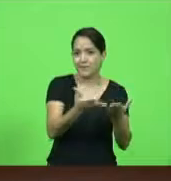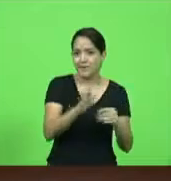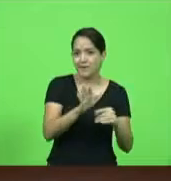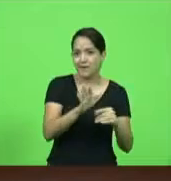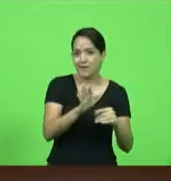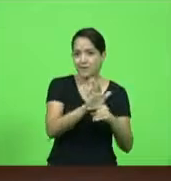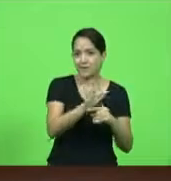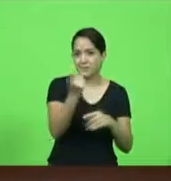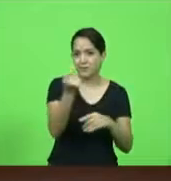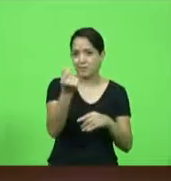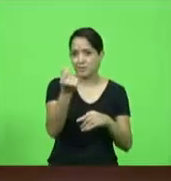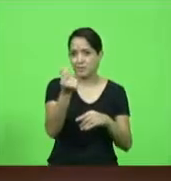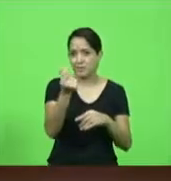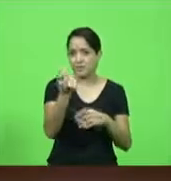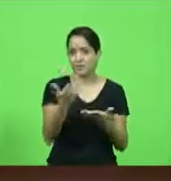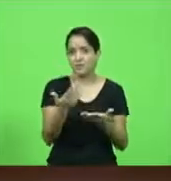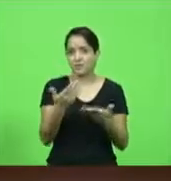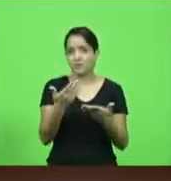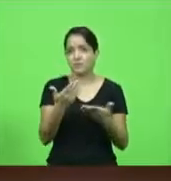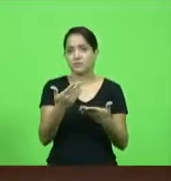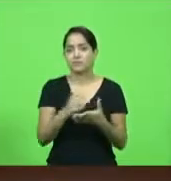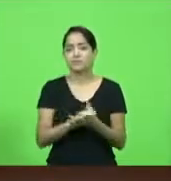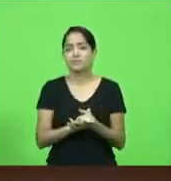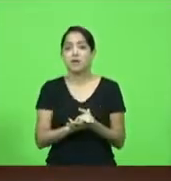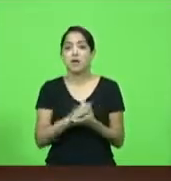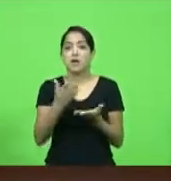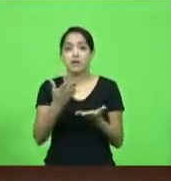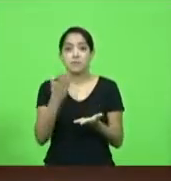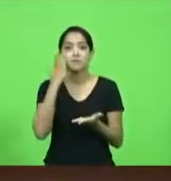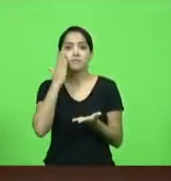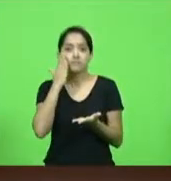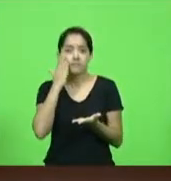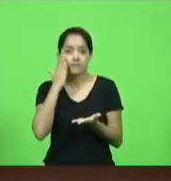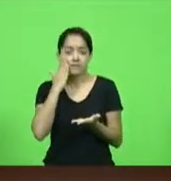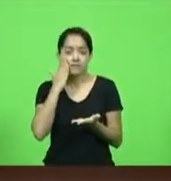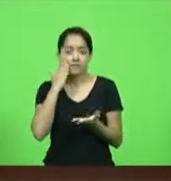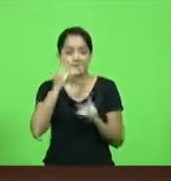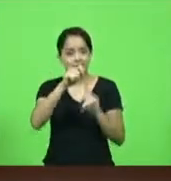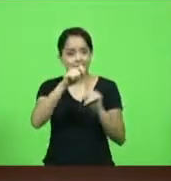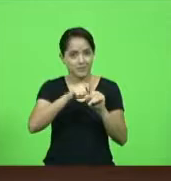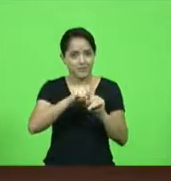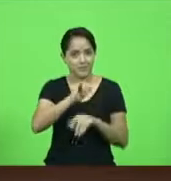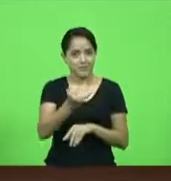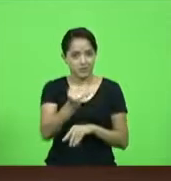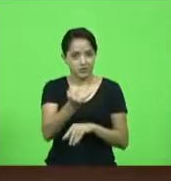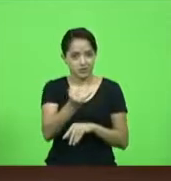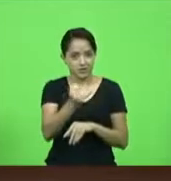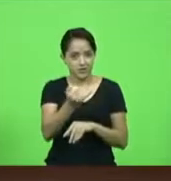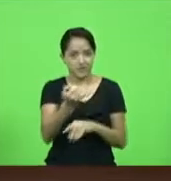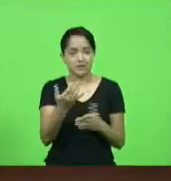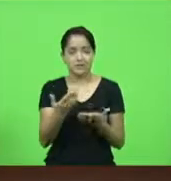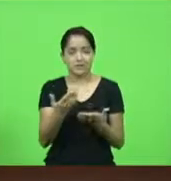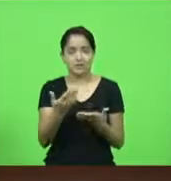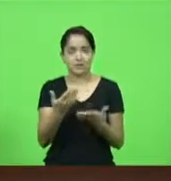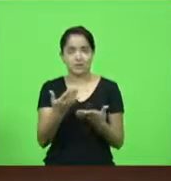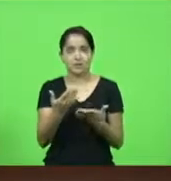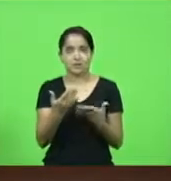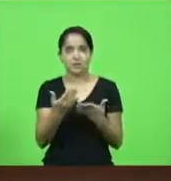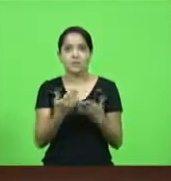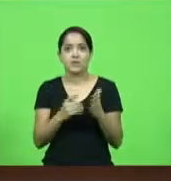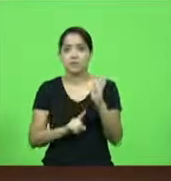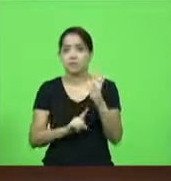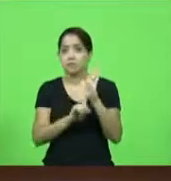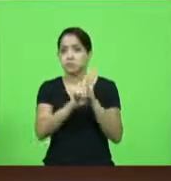ajuda. É claro que a gente sabe que o mês de janeiro bateu recorde na arrecadação